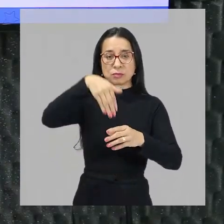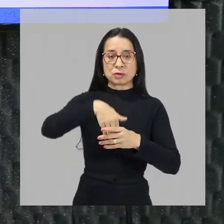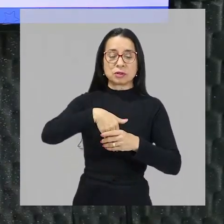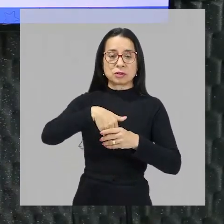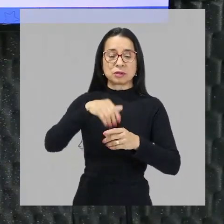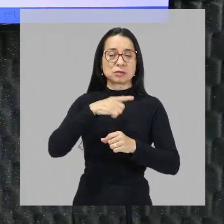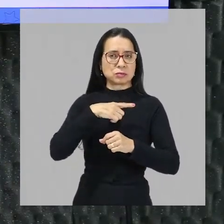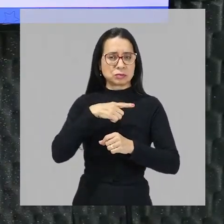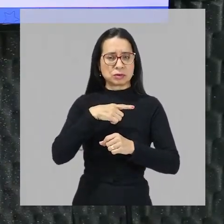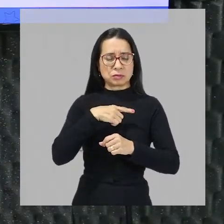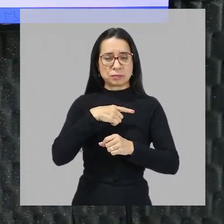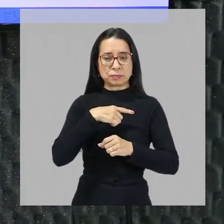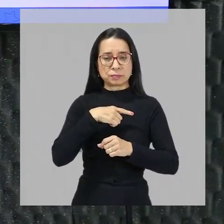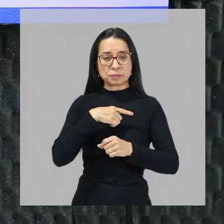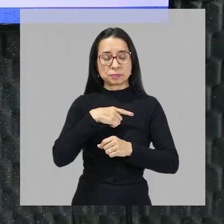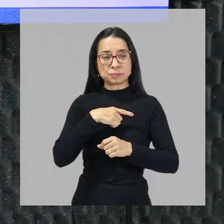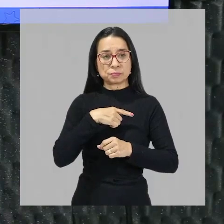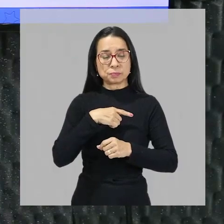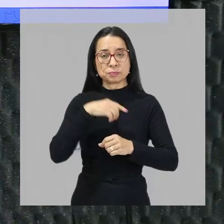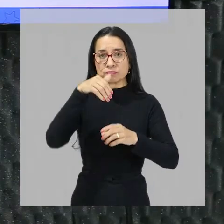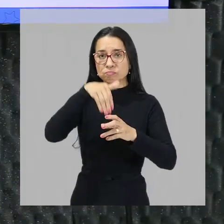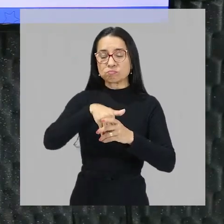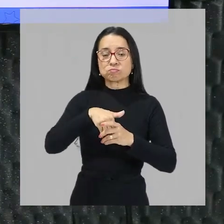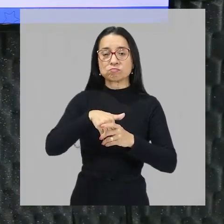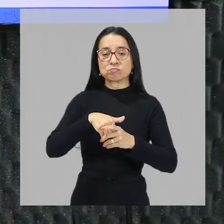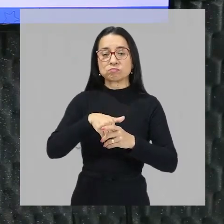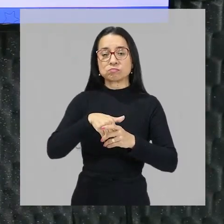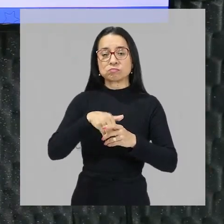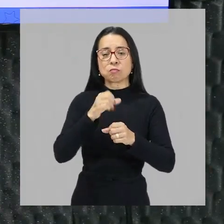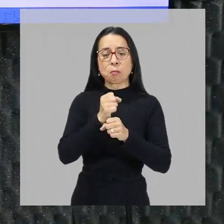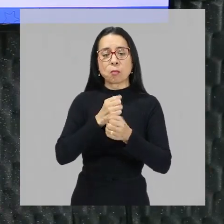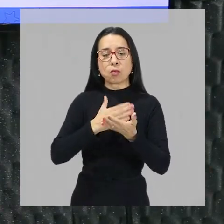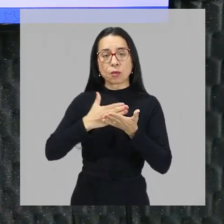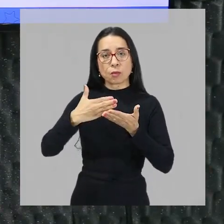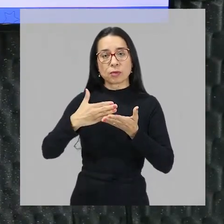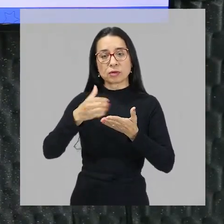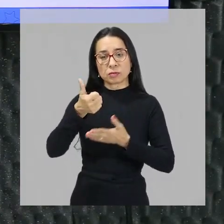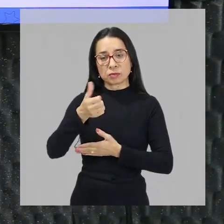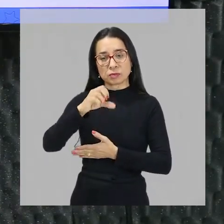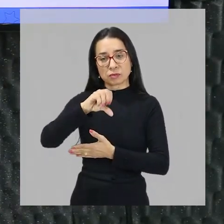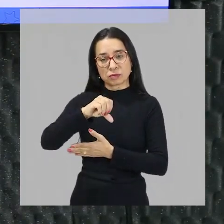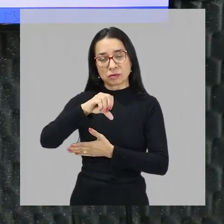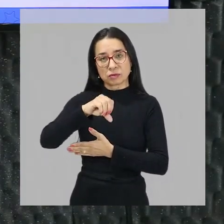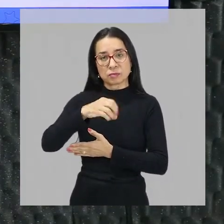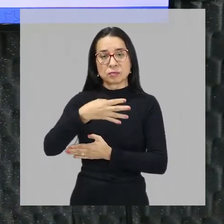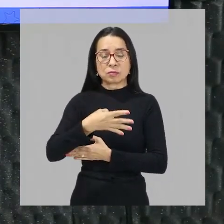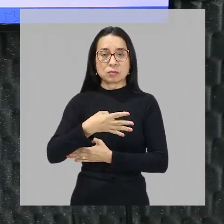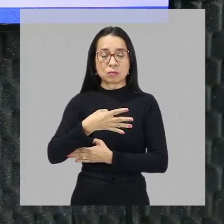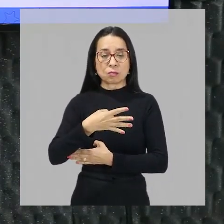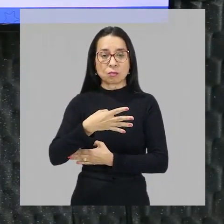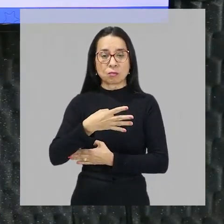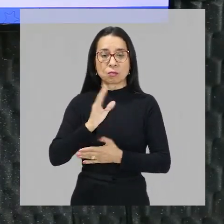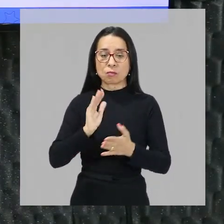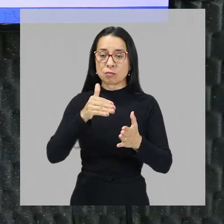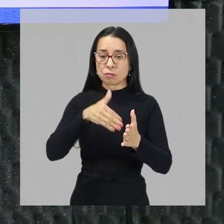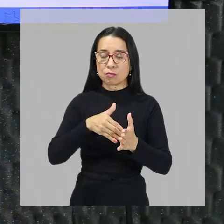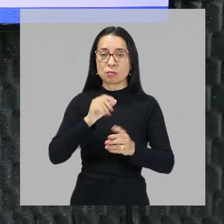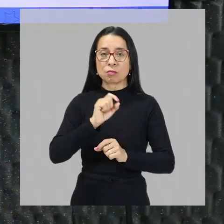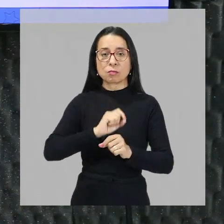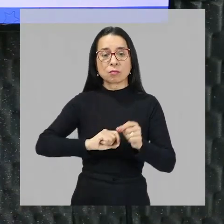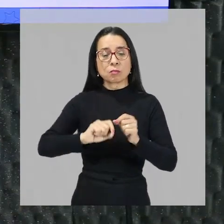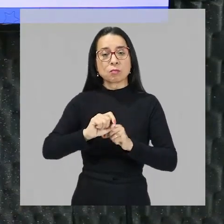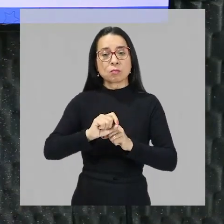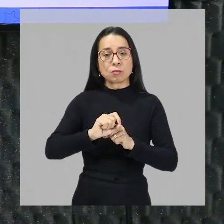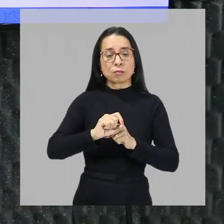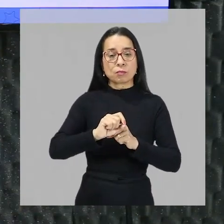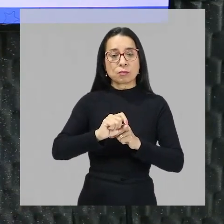Se teve a reeleição. Então, de 94, porque se ele fala da década de 90, vai de 94 até o quê?